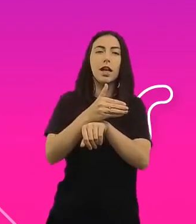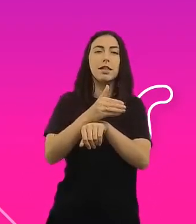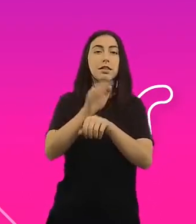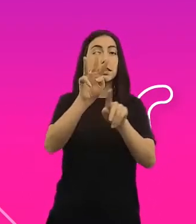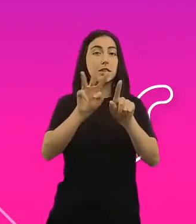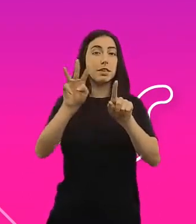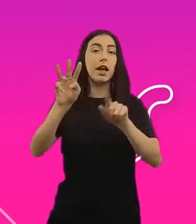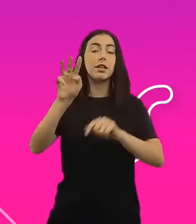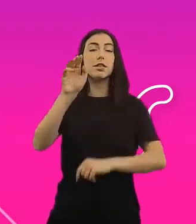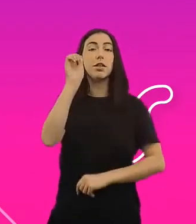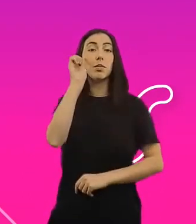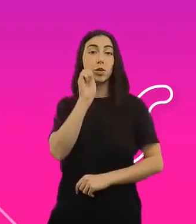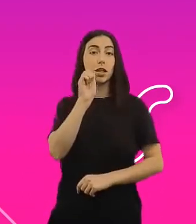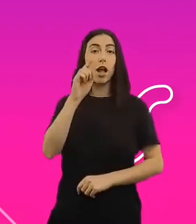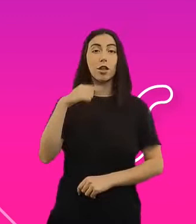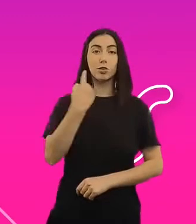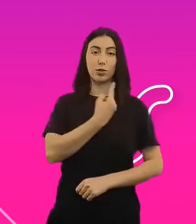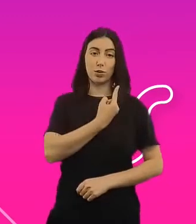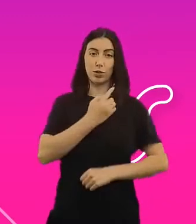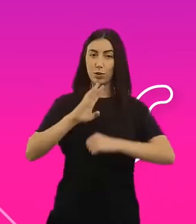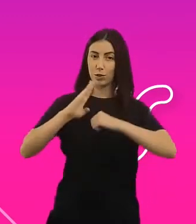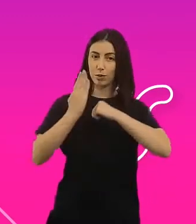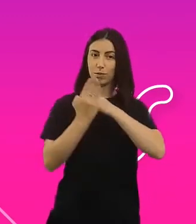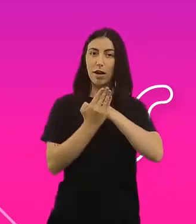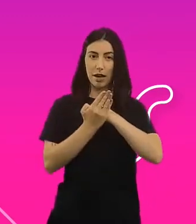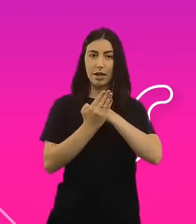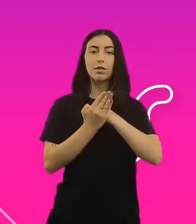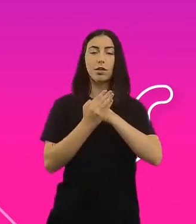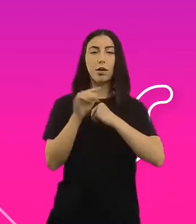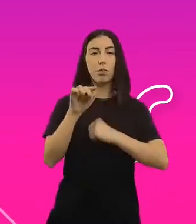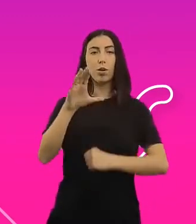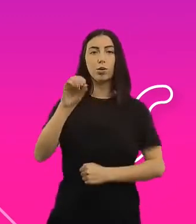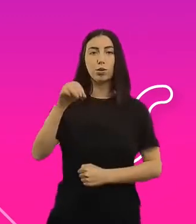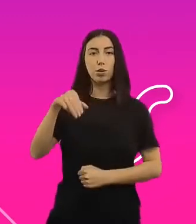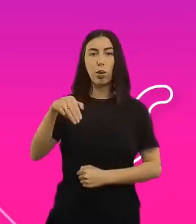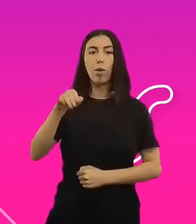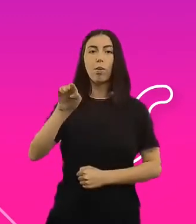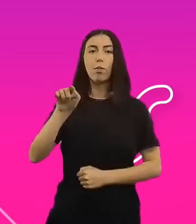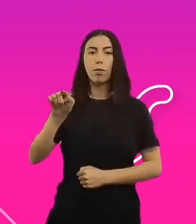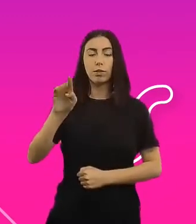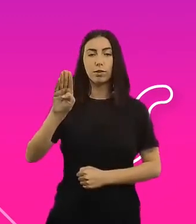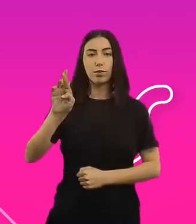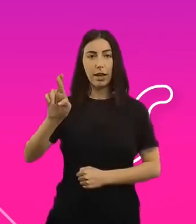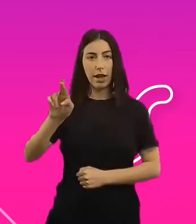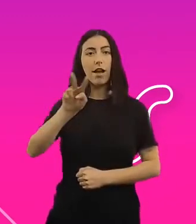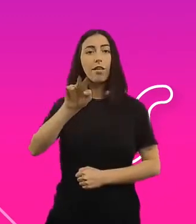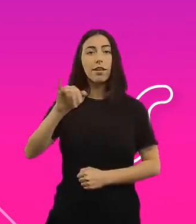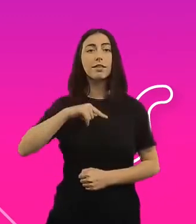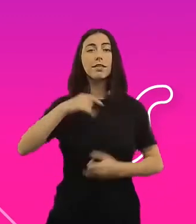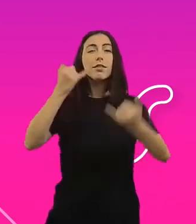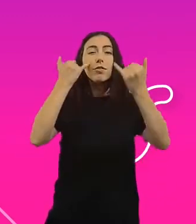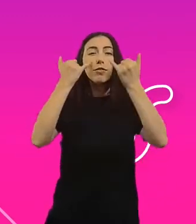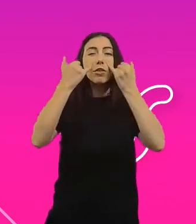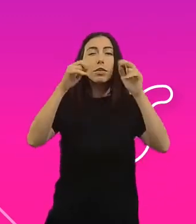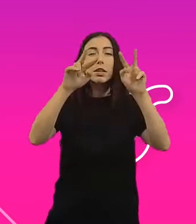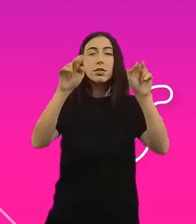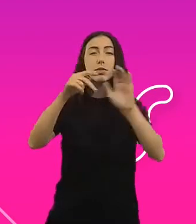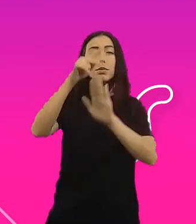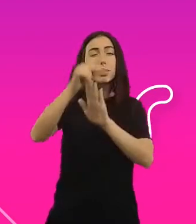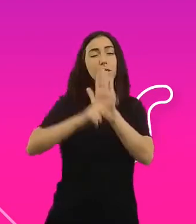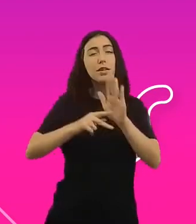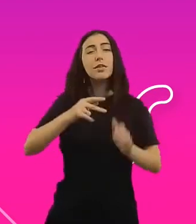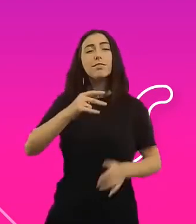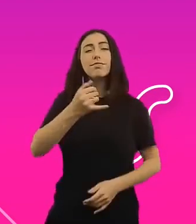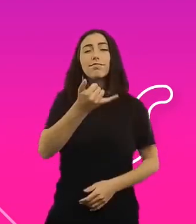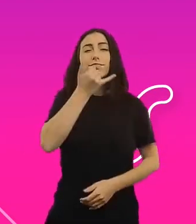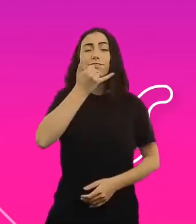mulheresdonossobairro.com.br, e lá vocês vão ter todas as informações sobre o projeto. É isso, gente. Desculpa se eu me estendi um pouquinho, mas